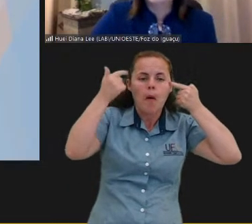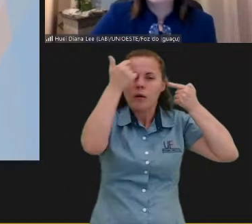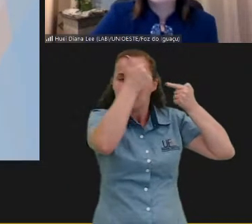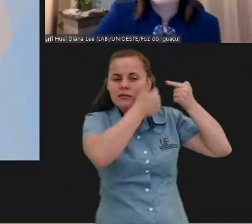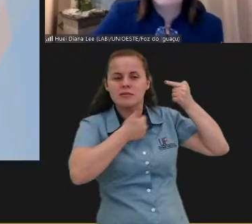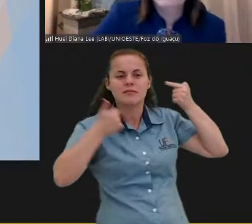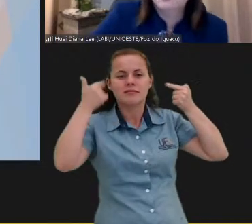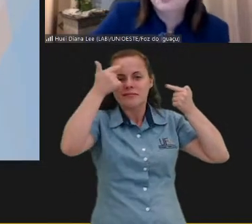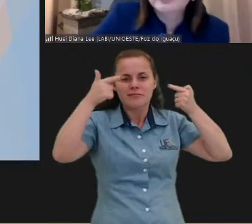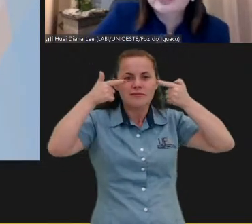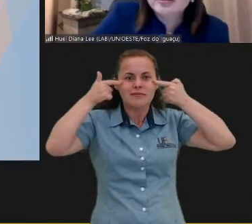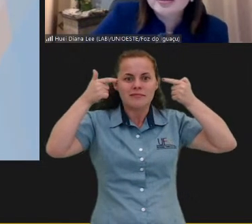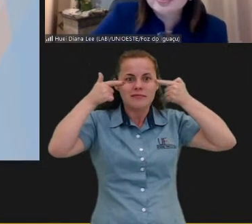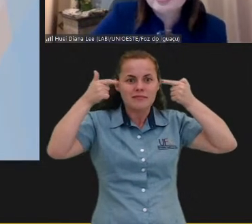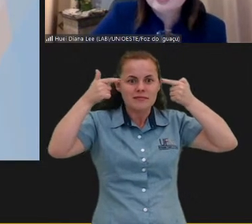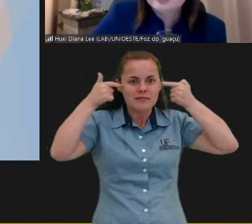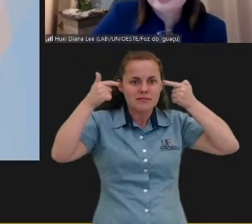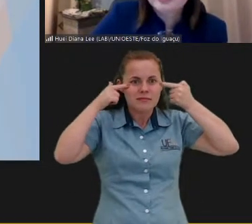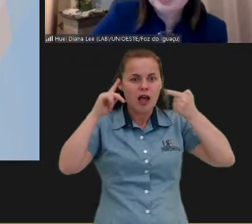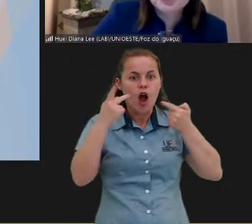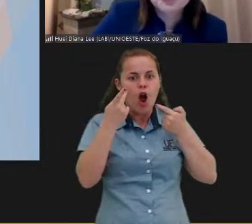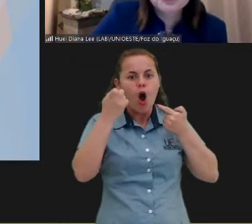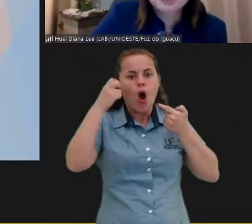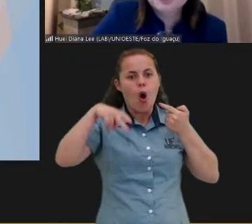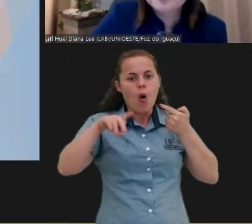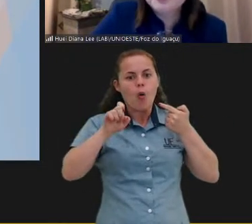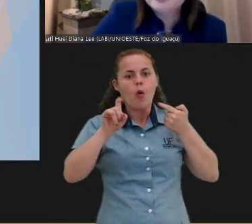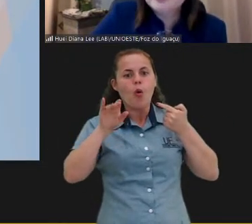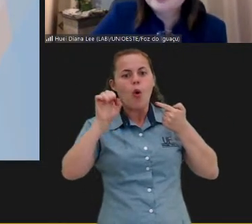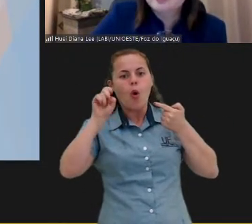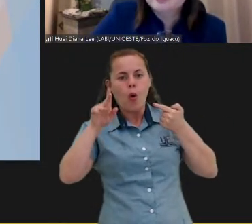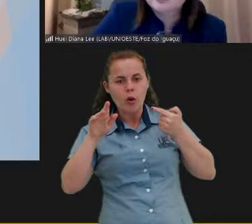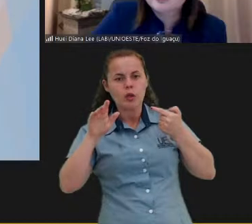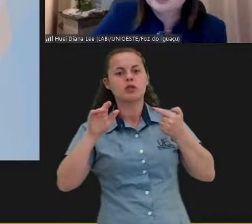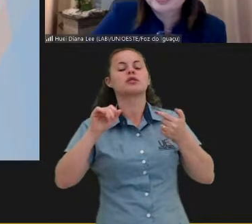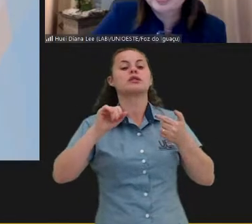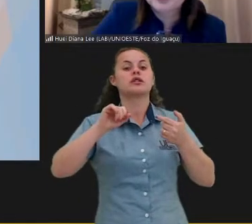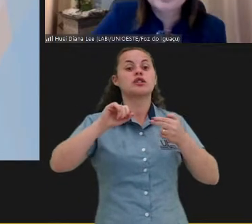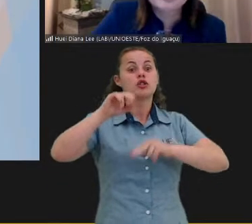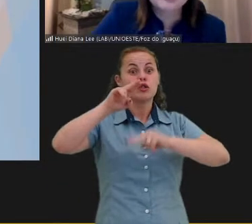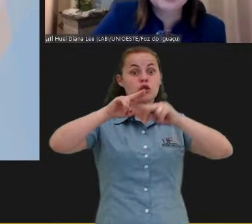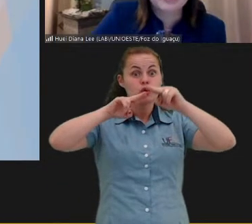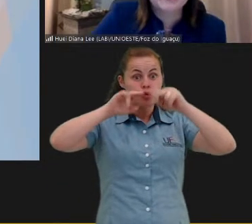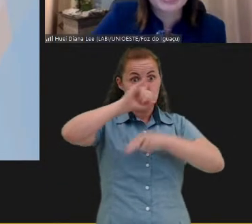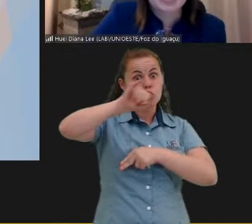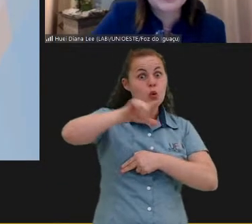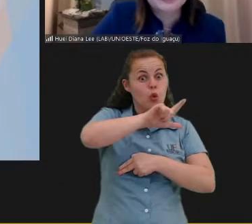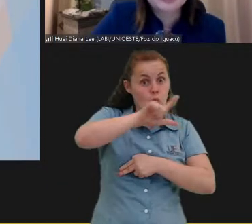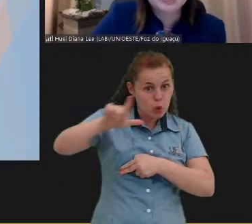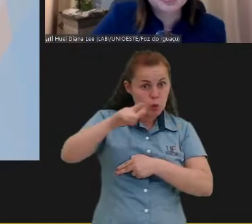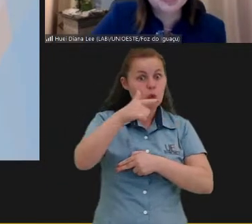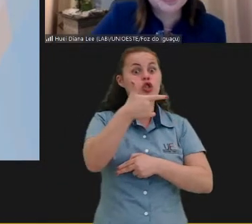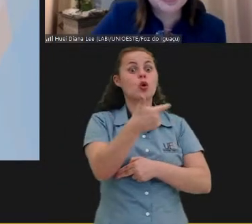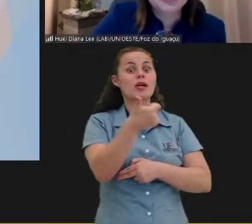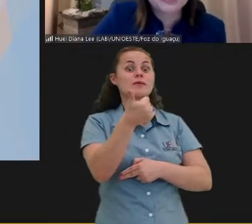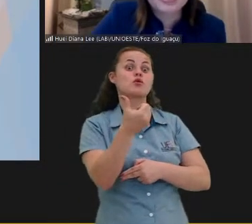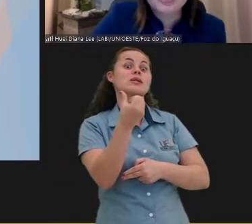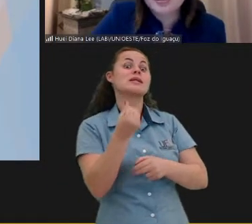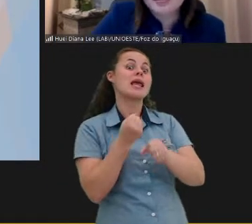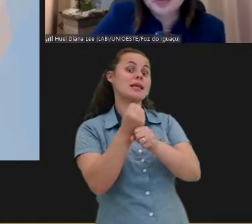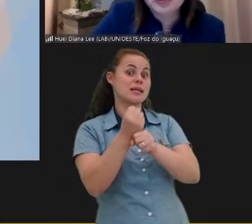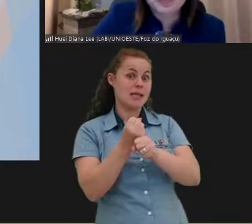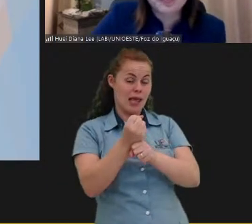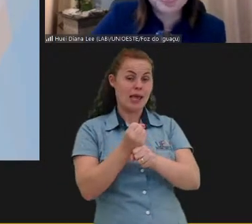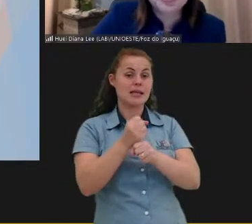Isso aqui é Hong Kong, em julho de 2016. O que aconteceu lá? Apesar da gente ter muitos jovens